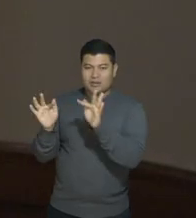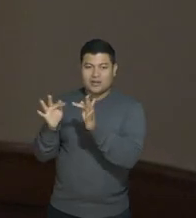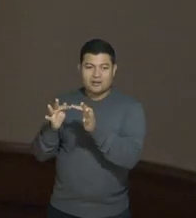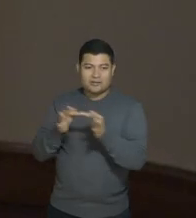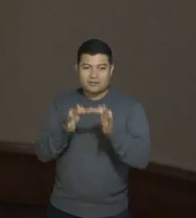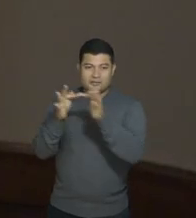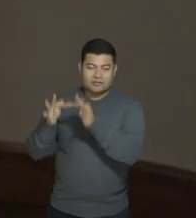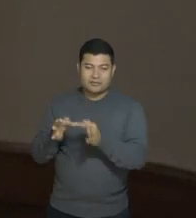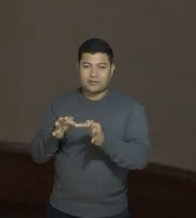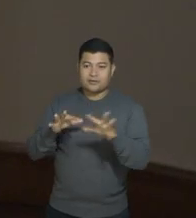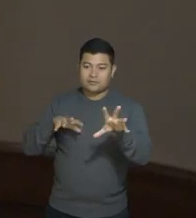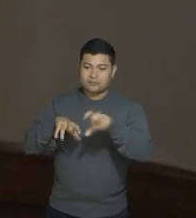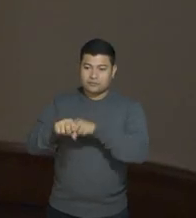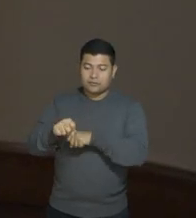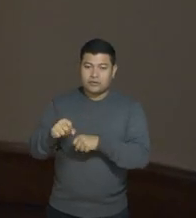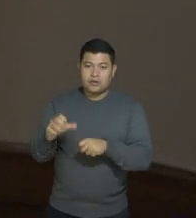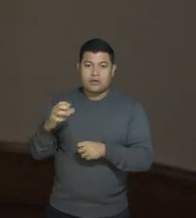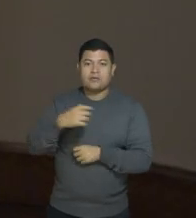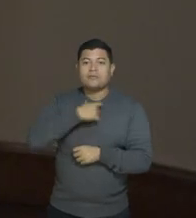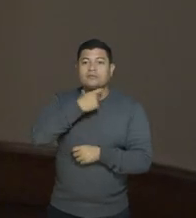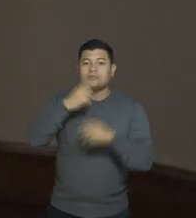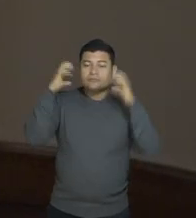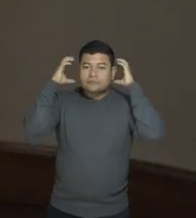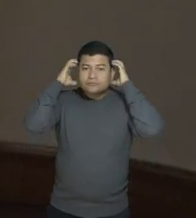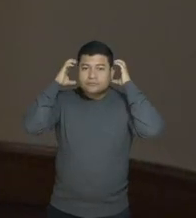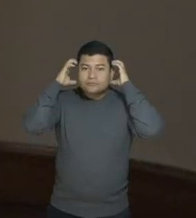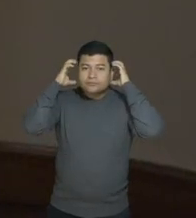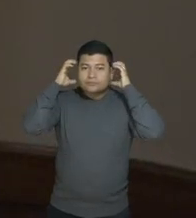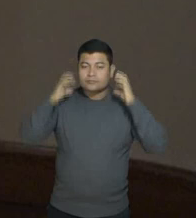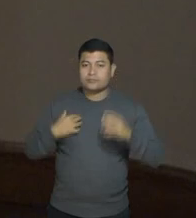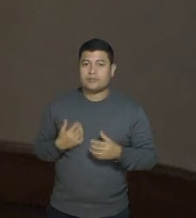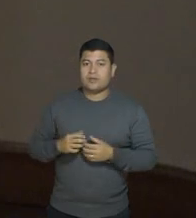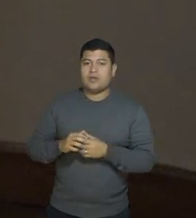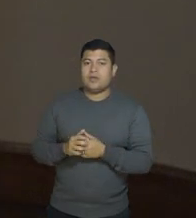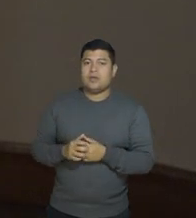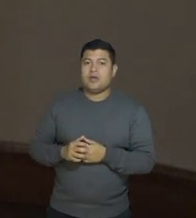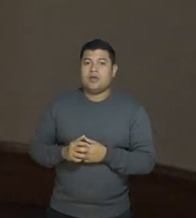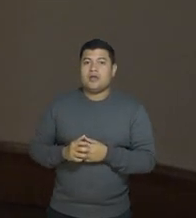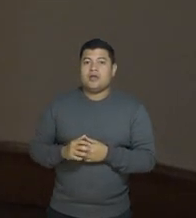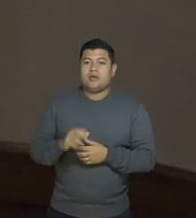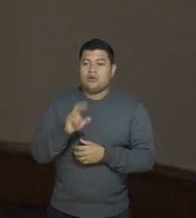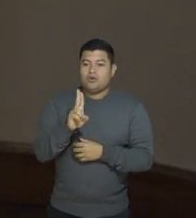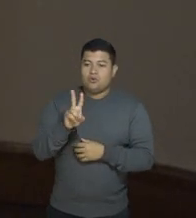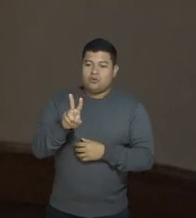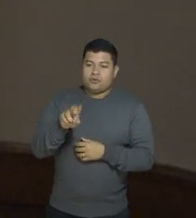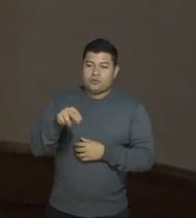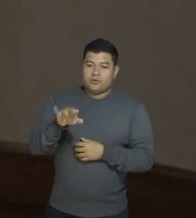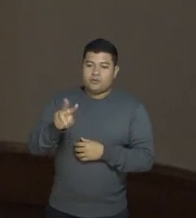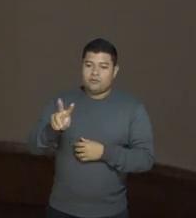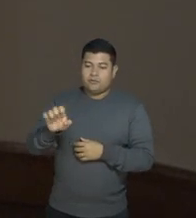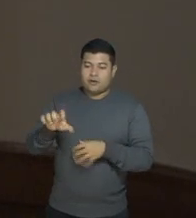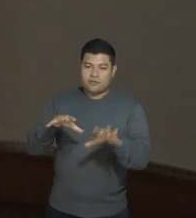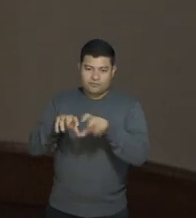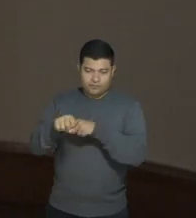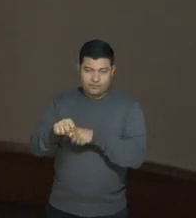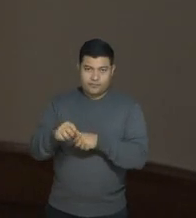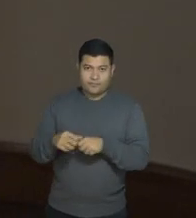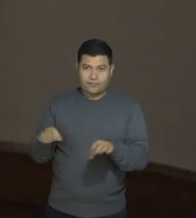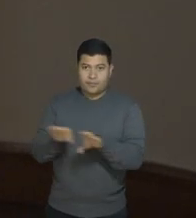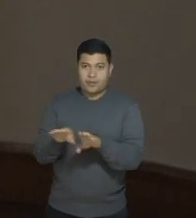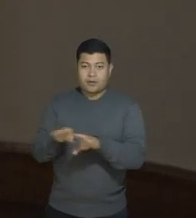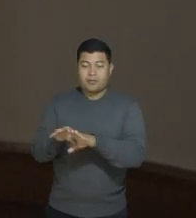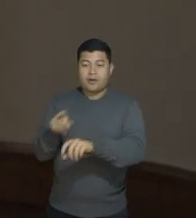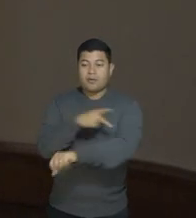em fonoaudiologia pela Universidade do Vale do Itajaí, Univale, e em pedagogia